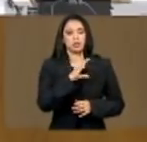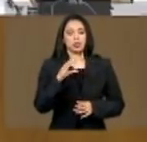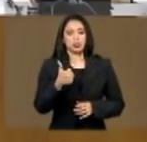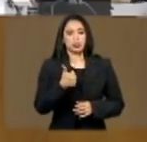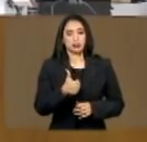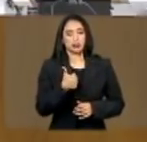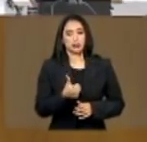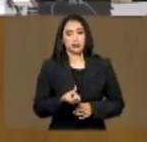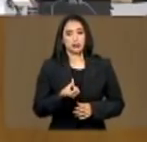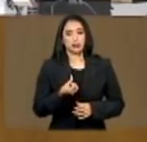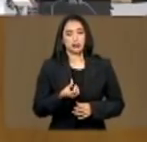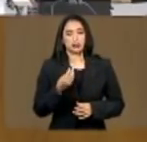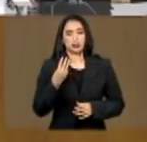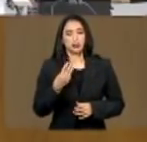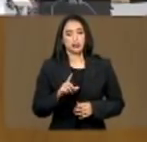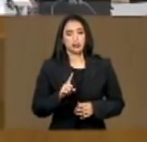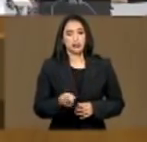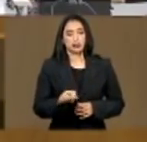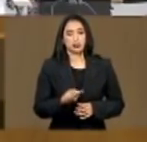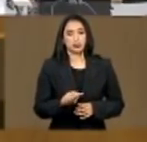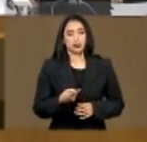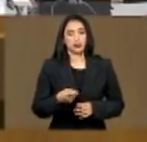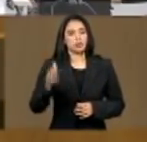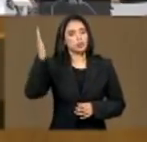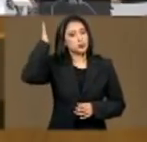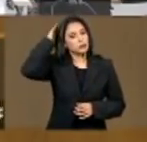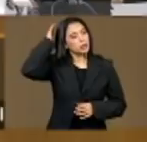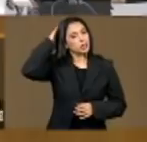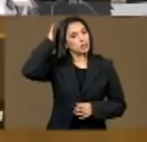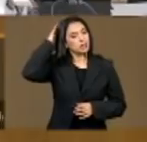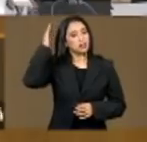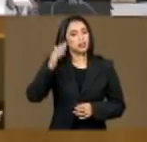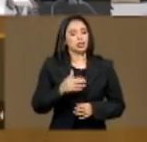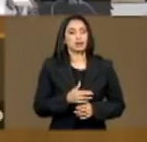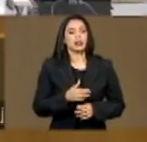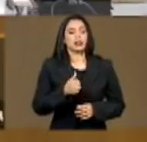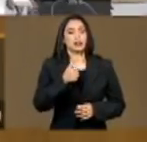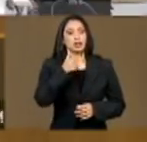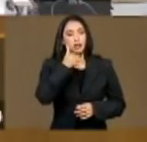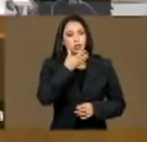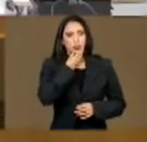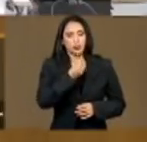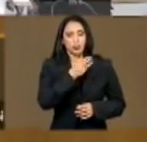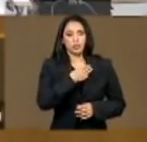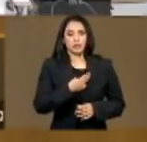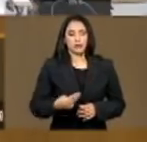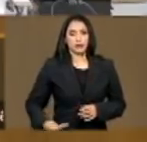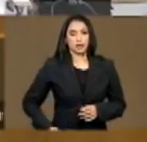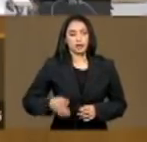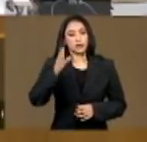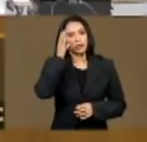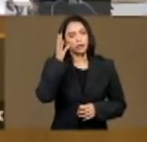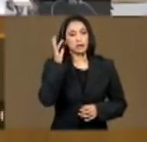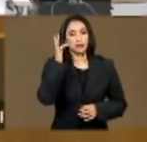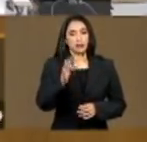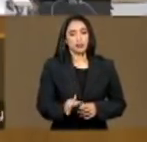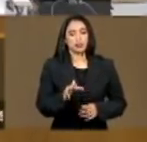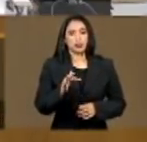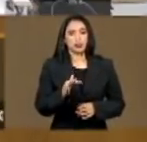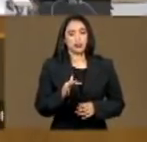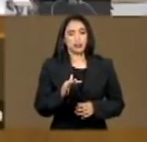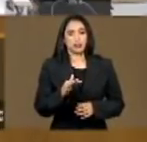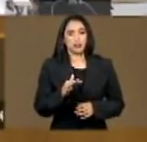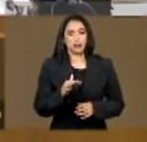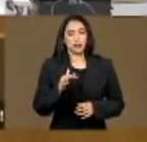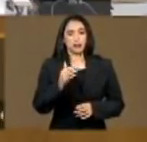1.373 procedente do paraná sendo relator ministro luis edson fac paciente macho de almeida ferreira impetrante